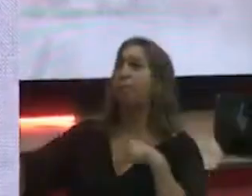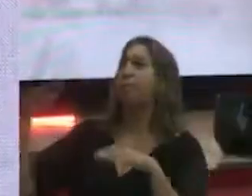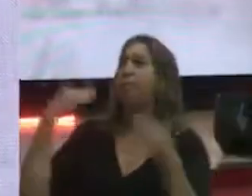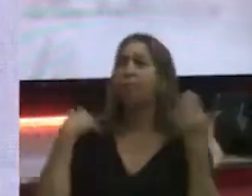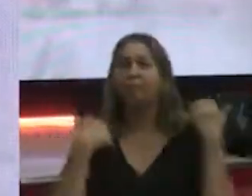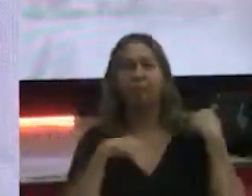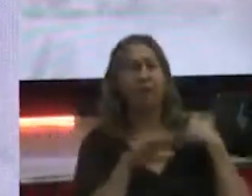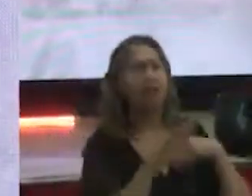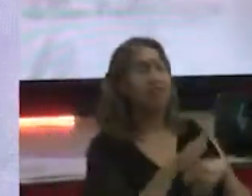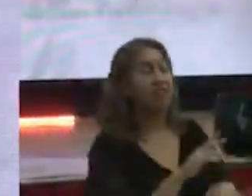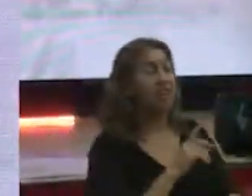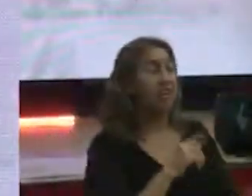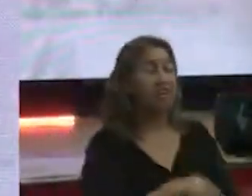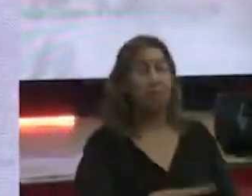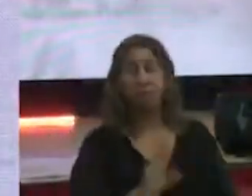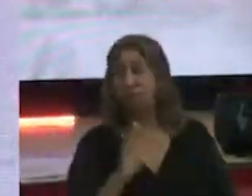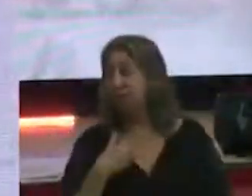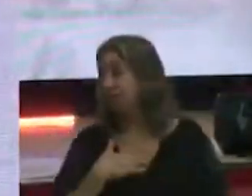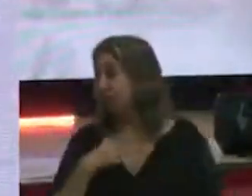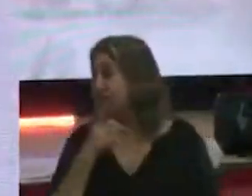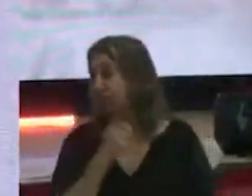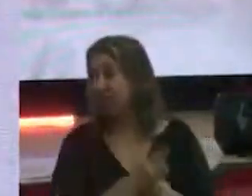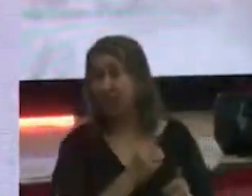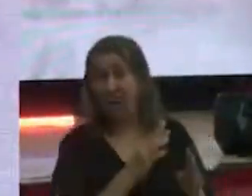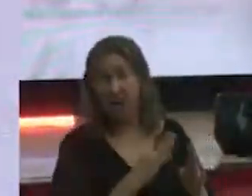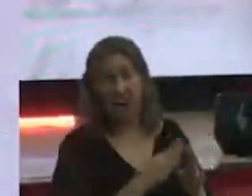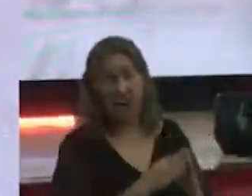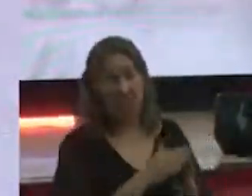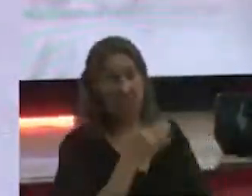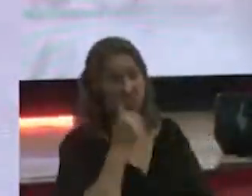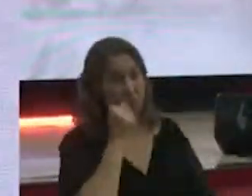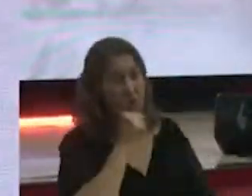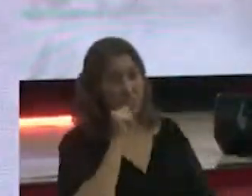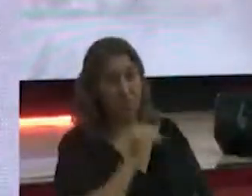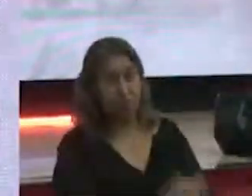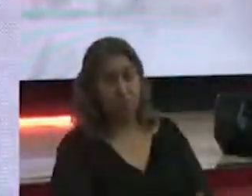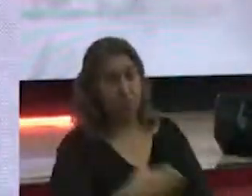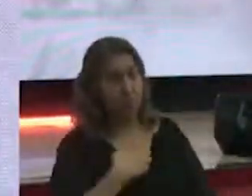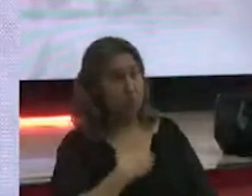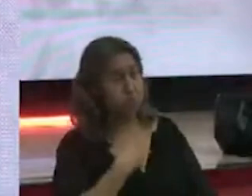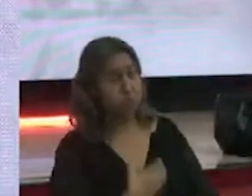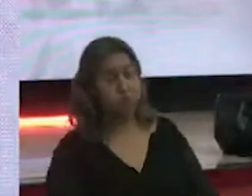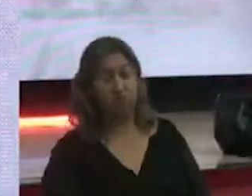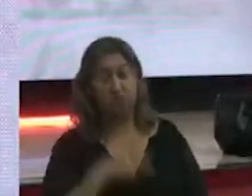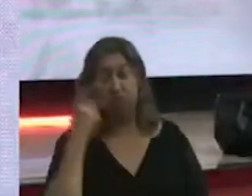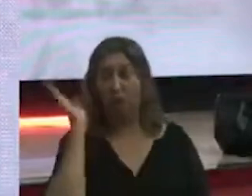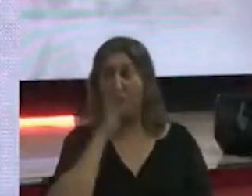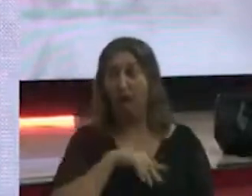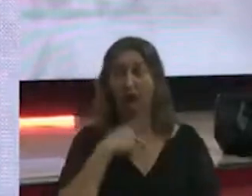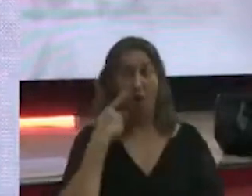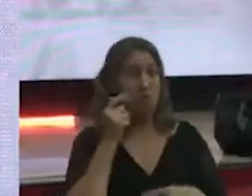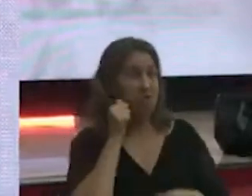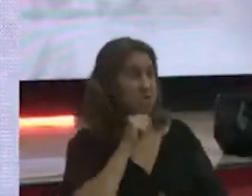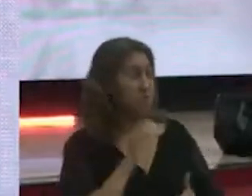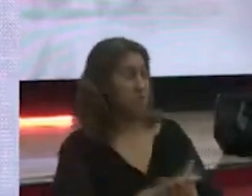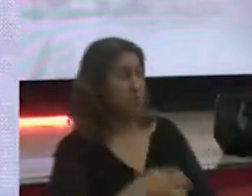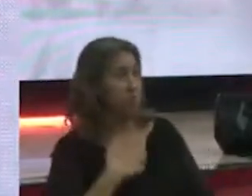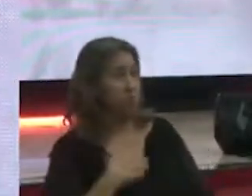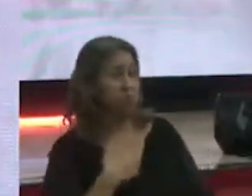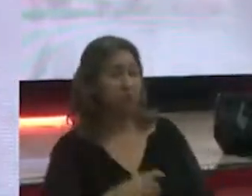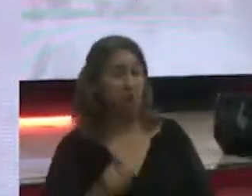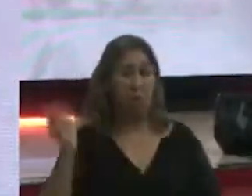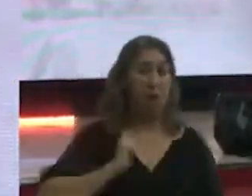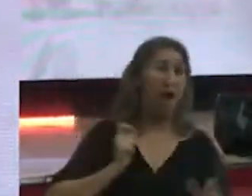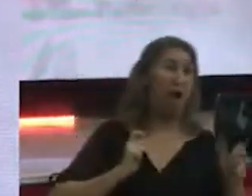vou chegar lá encontrar uma mulher amarga chutando o cachorro falando mal do governo me xingando